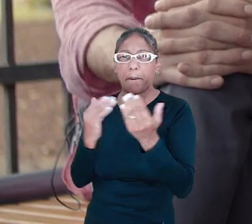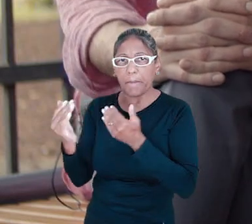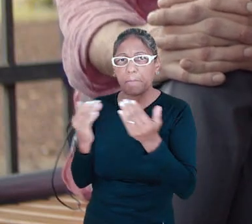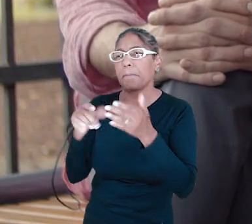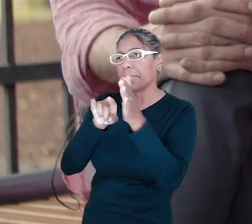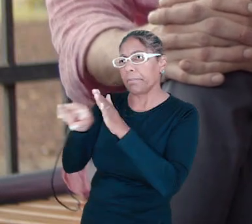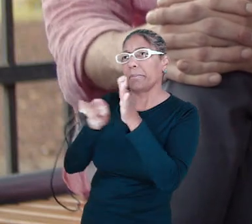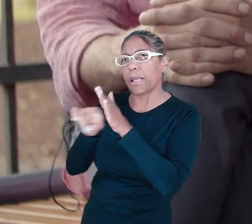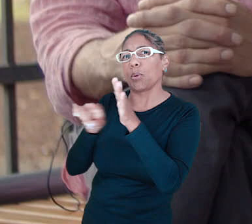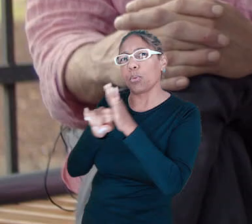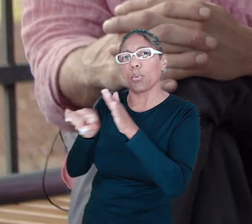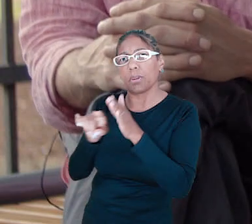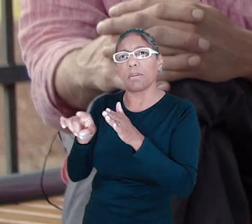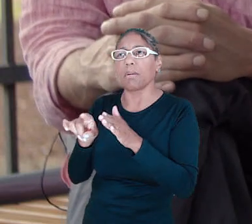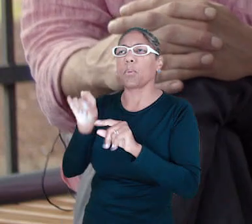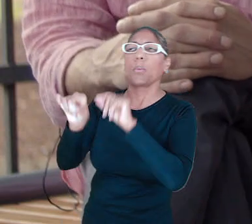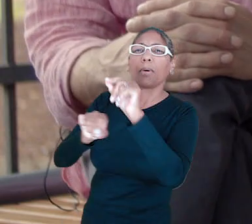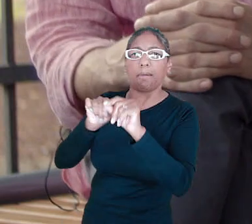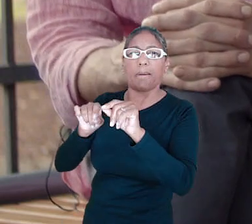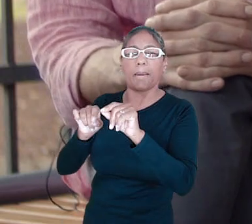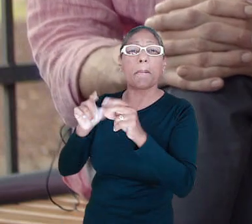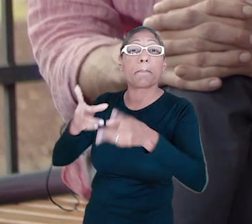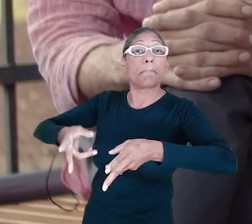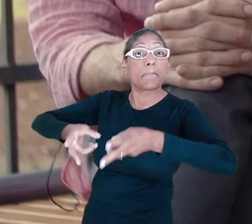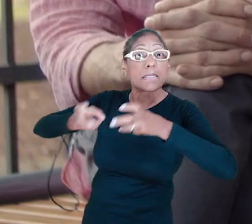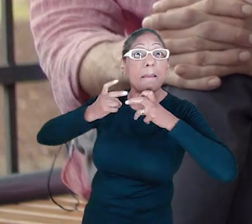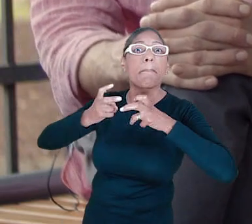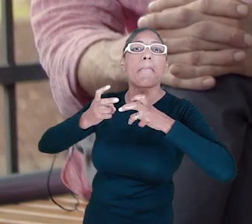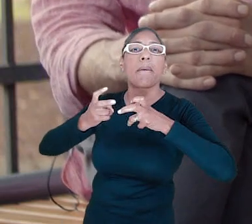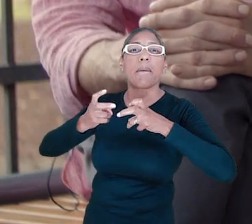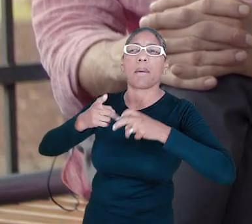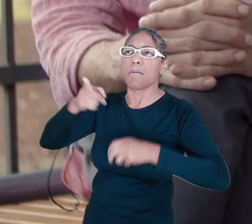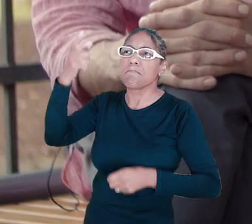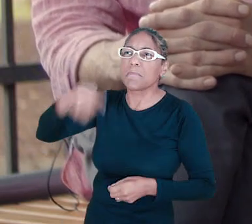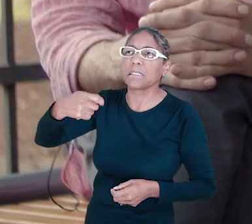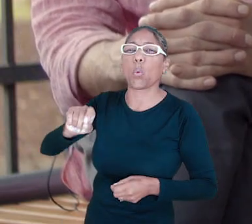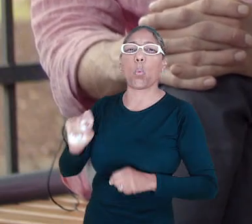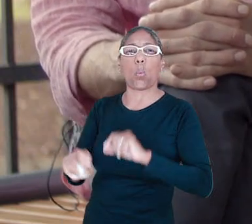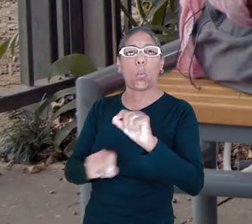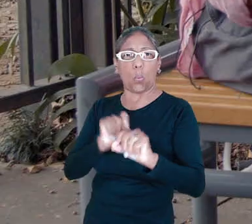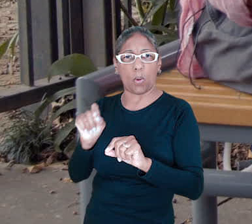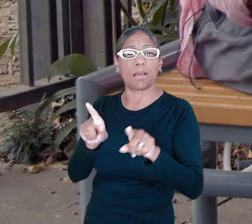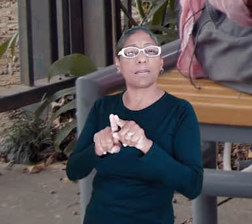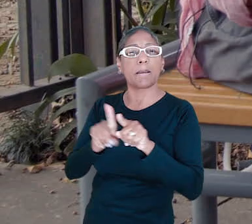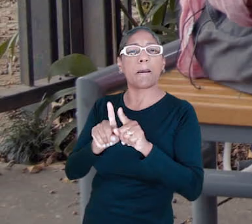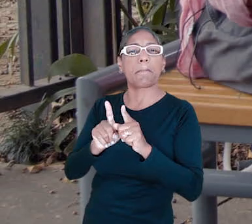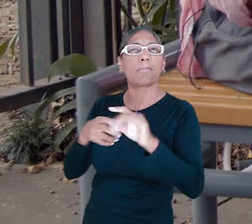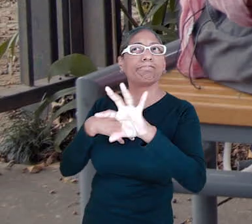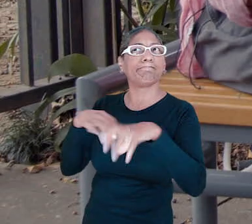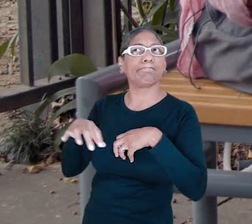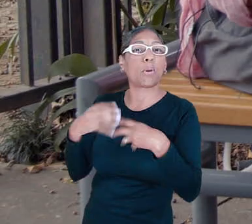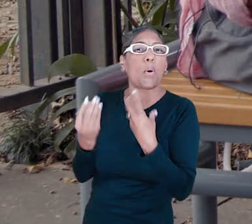aí a gente aplicou um questionário junto desses estabelecimentos para identificar mesmo as principais demandas e também